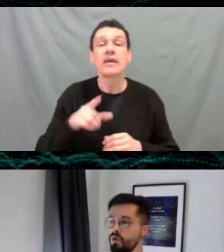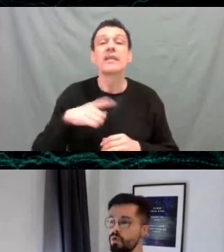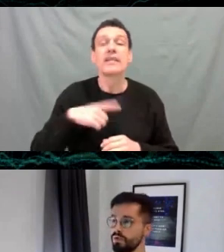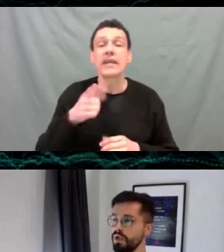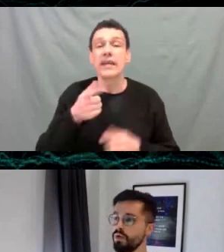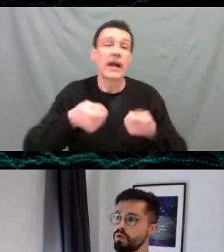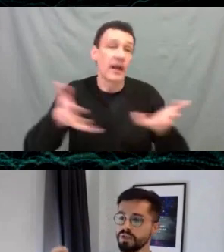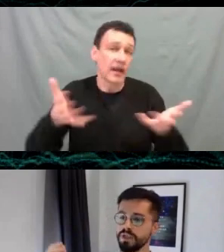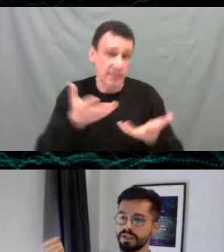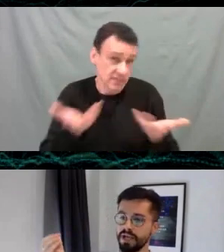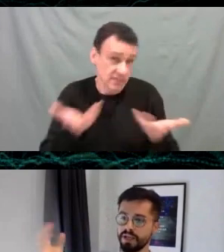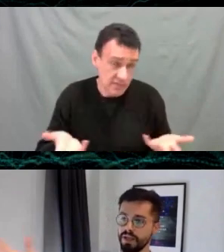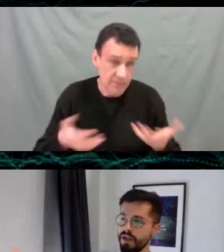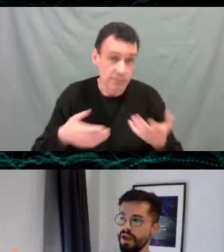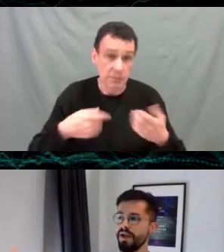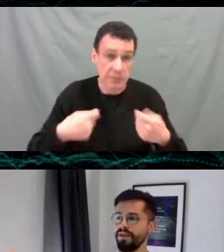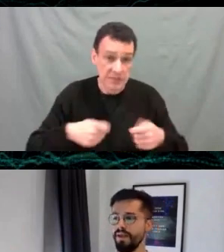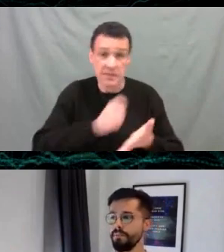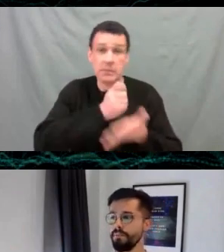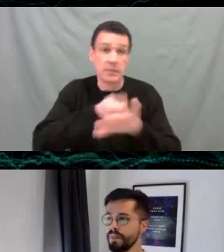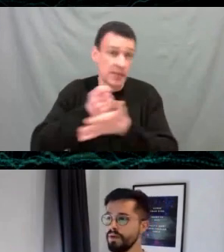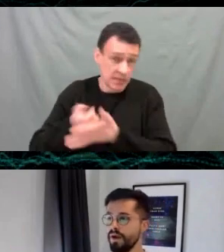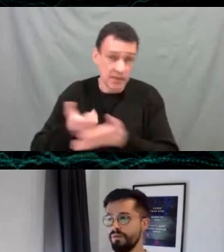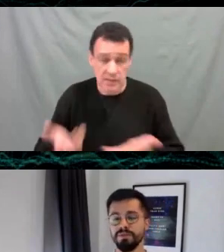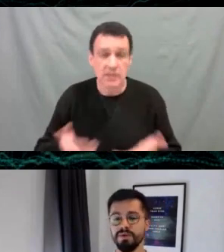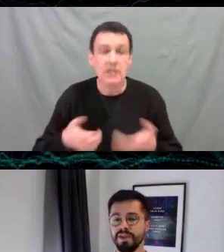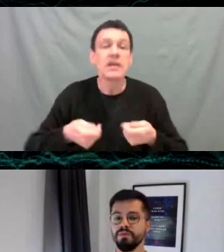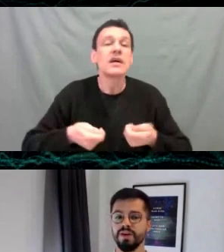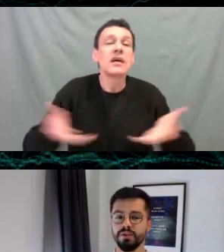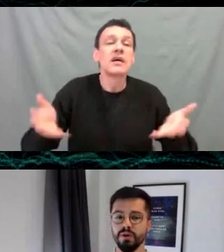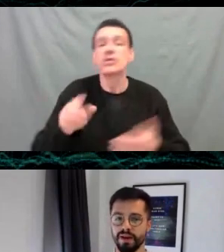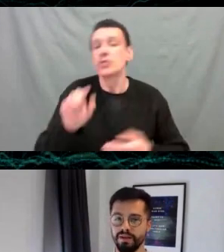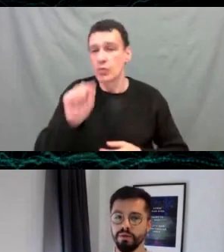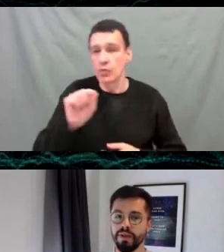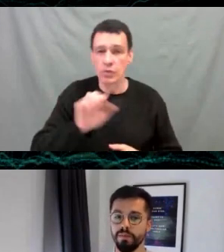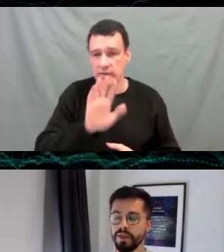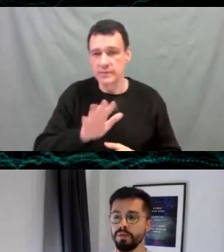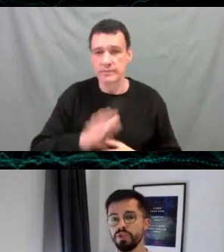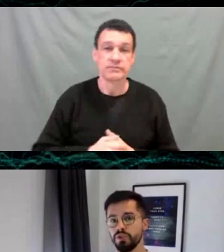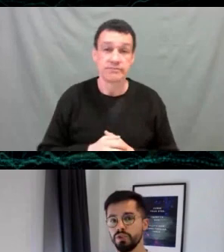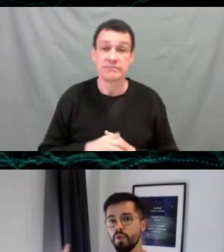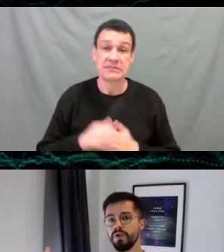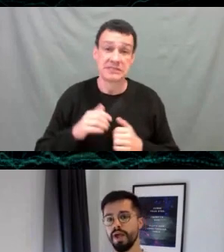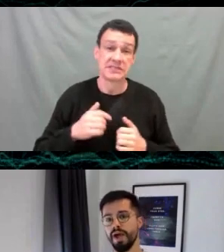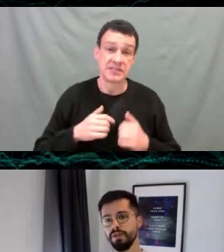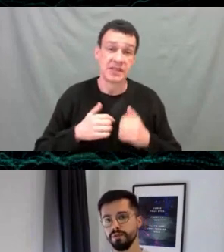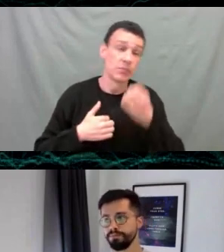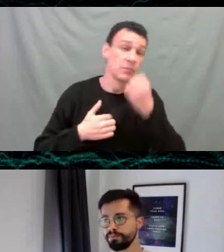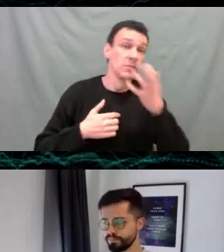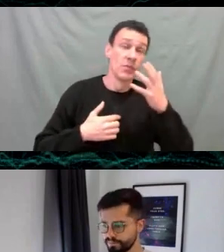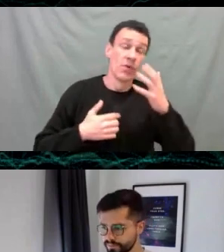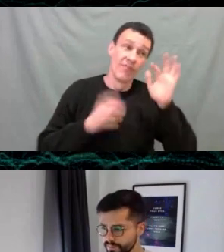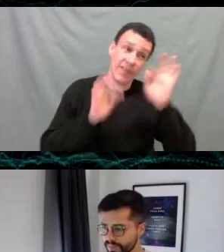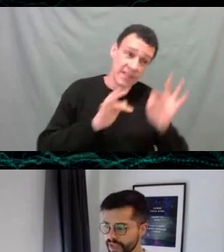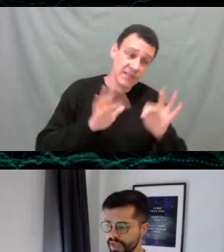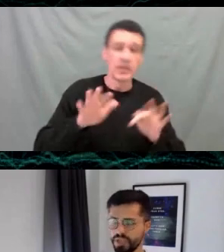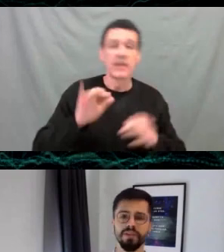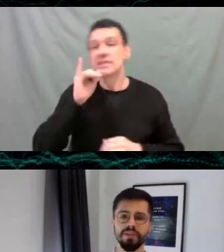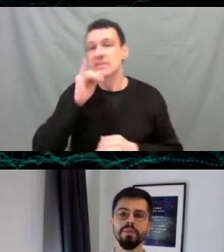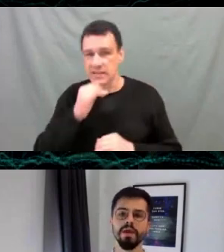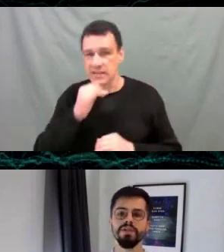que que ao curso não é o curso nesse caso aqui é que faz rir me faz chorar né porque porque depois tudo configurado